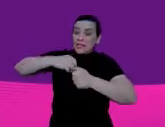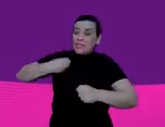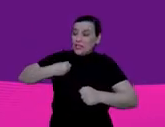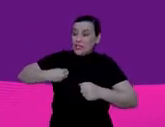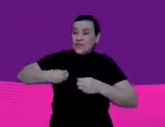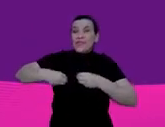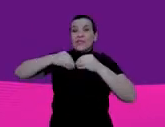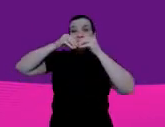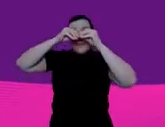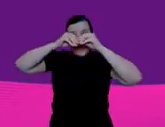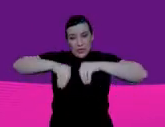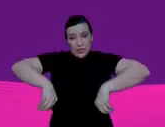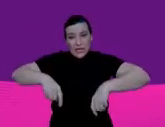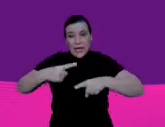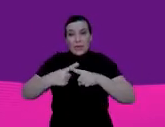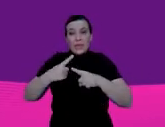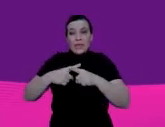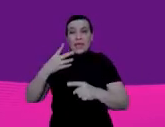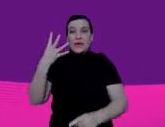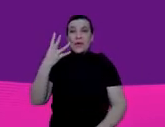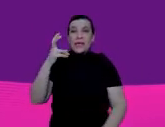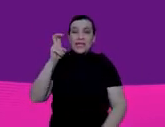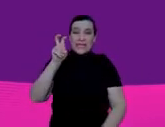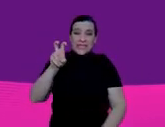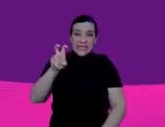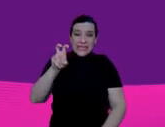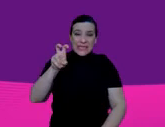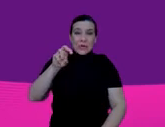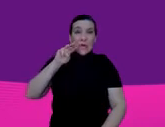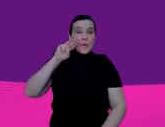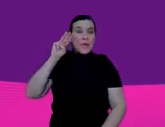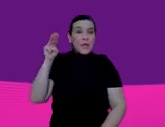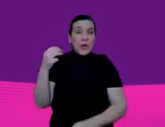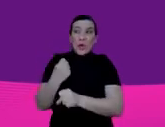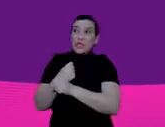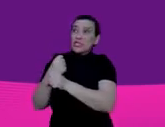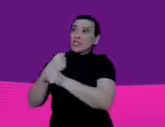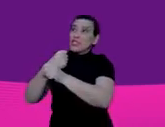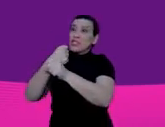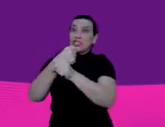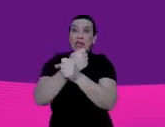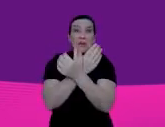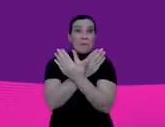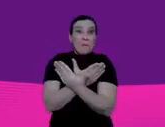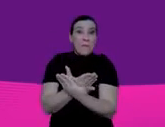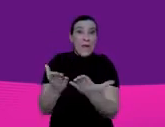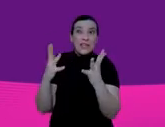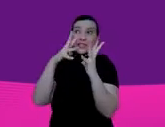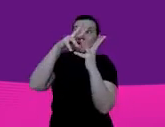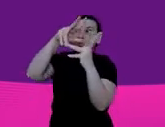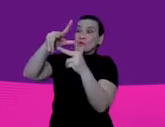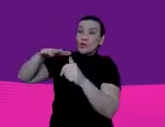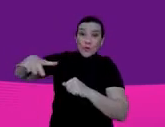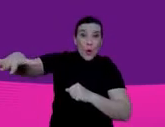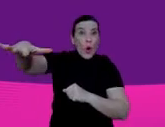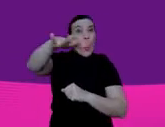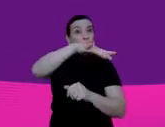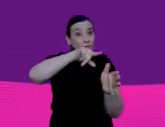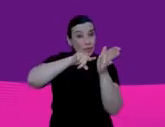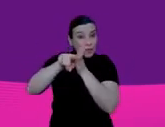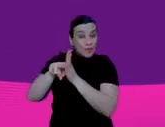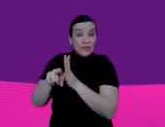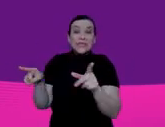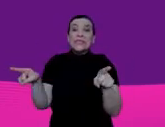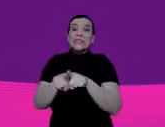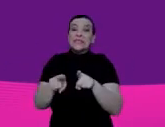anos vividos com incapacidade, quando a gente avalia globalmente a doença. Além disso, ela é uma causa importante de retirada